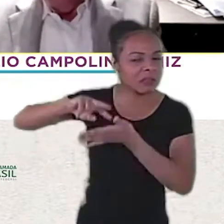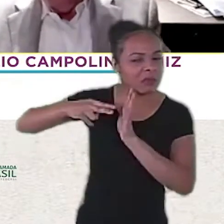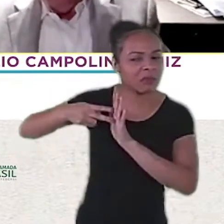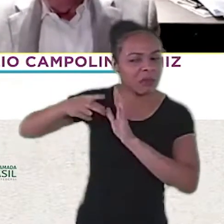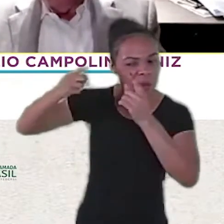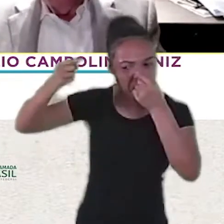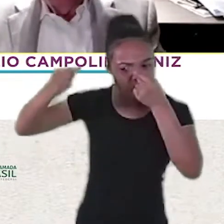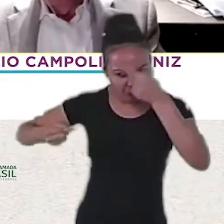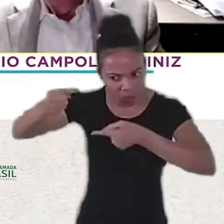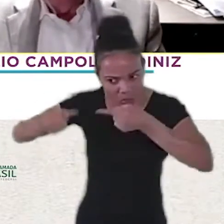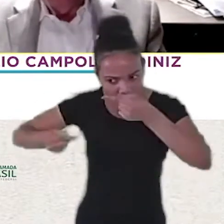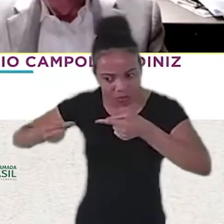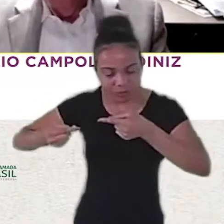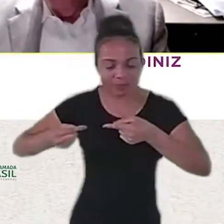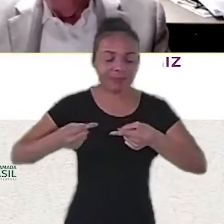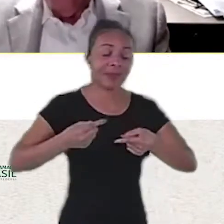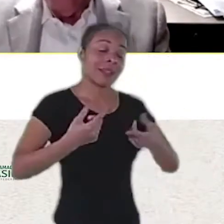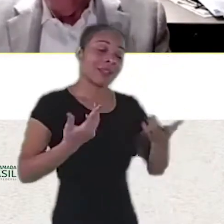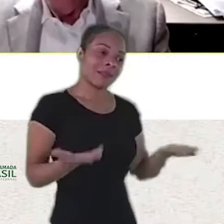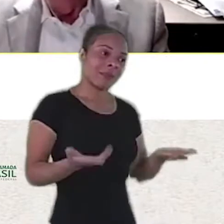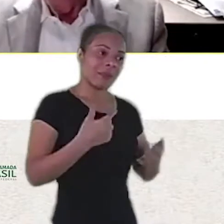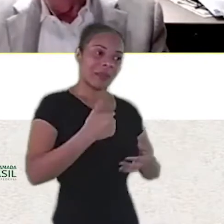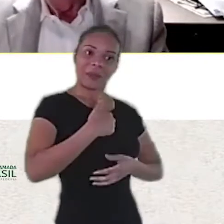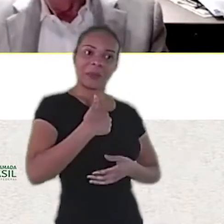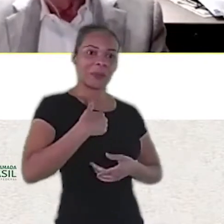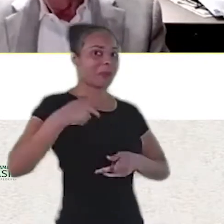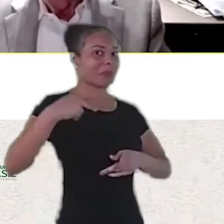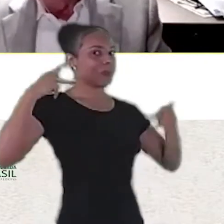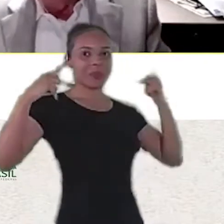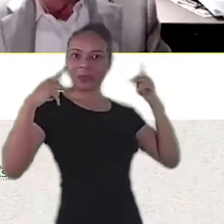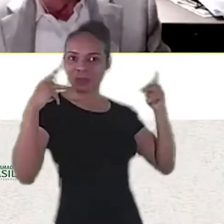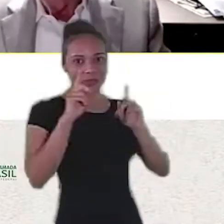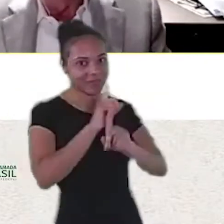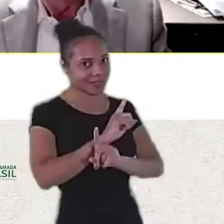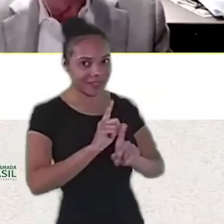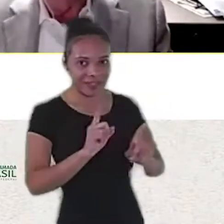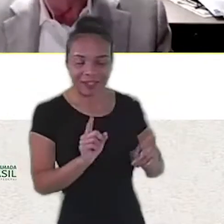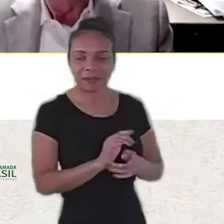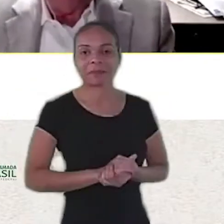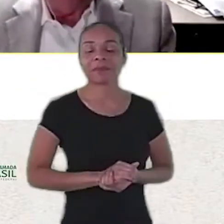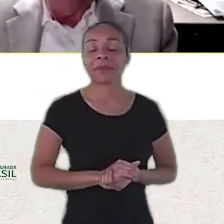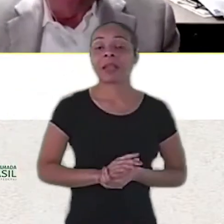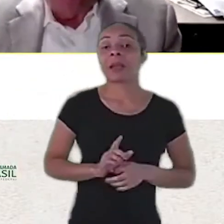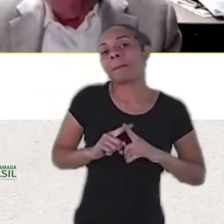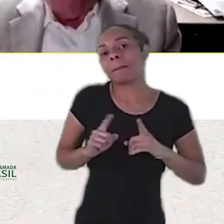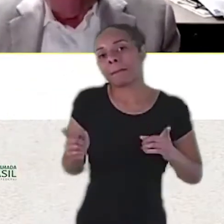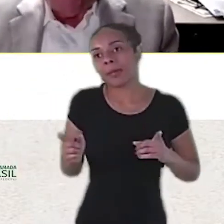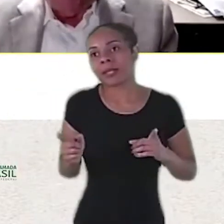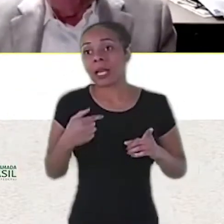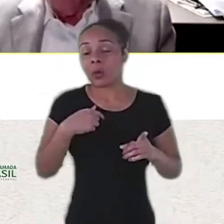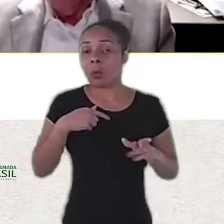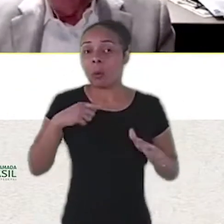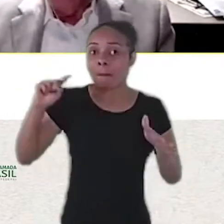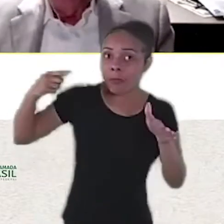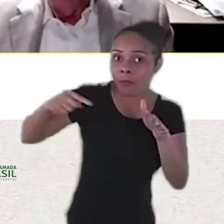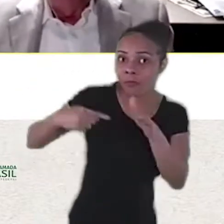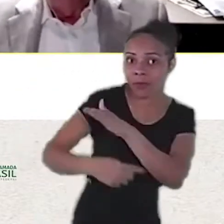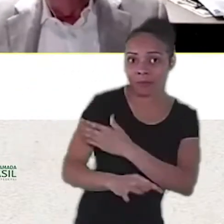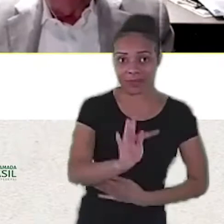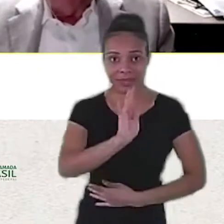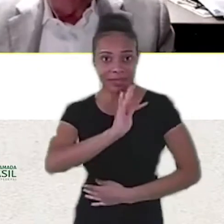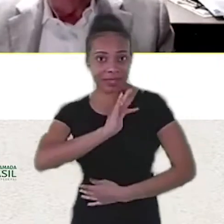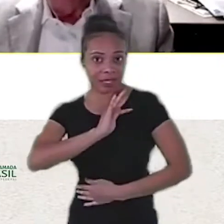sou psicanalista, então eu não tenho competência, fundamento técnico para falar sobre essas